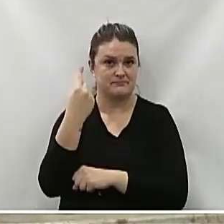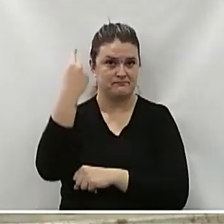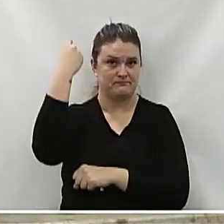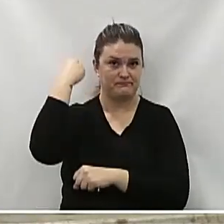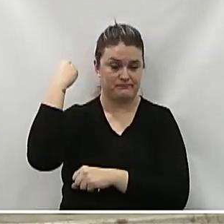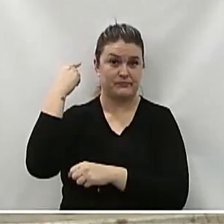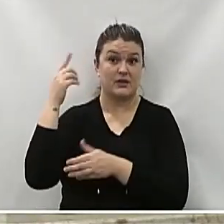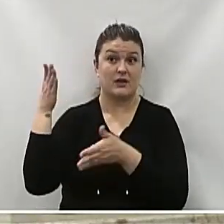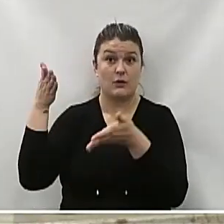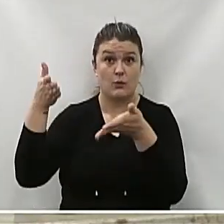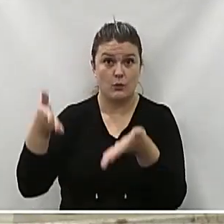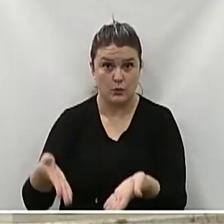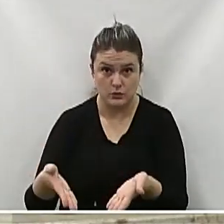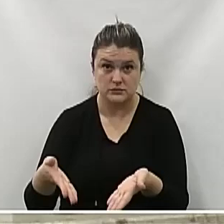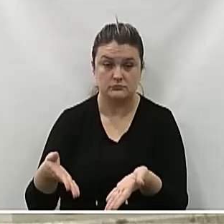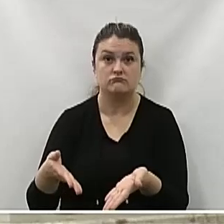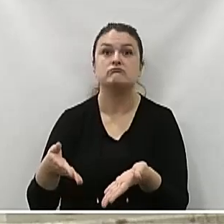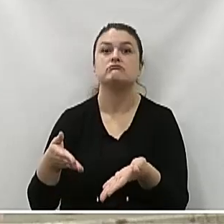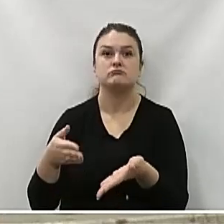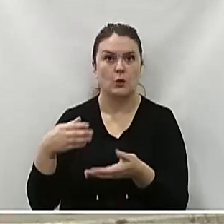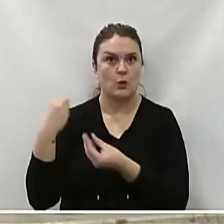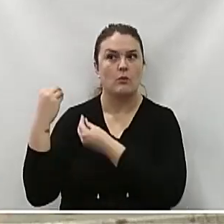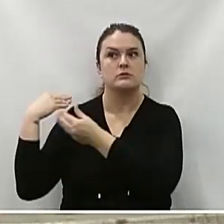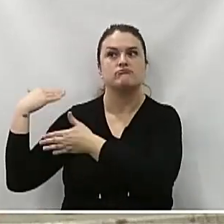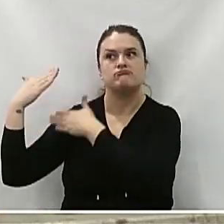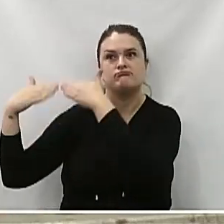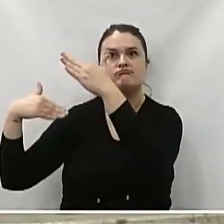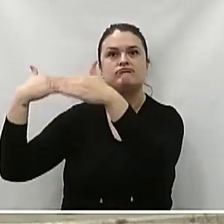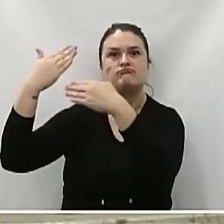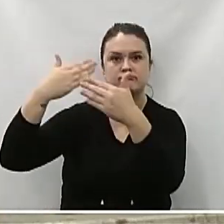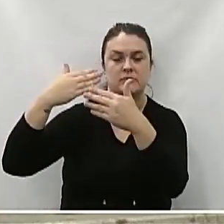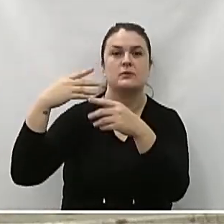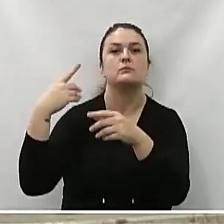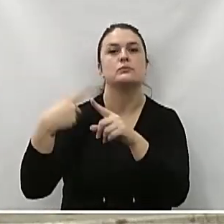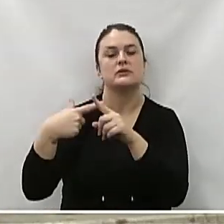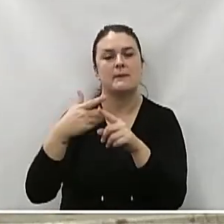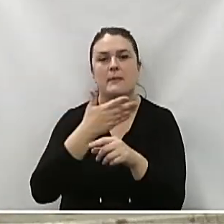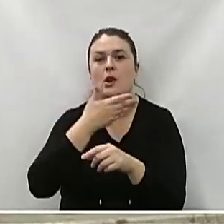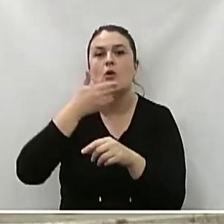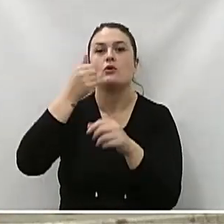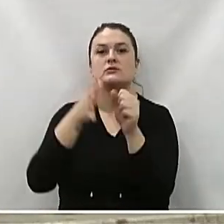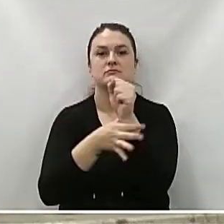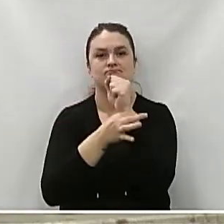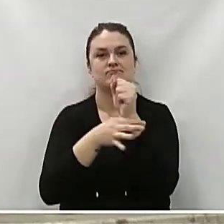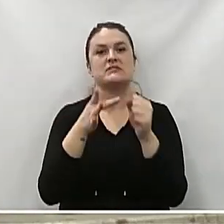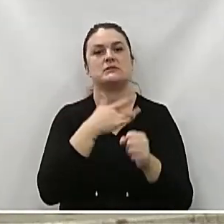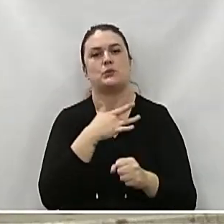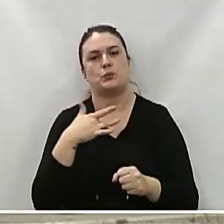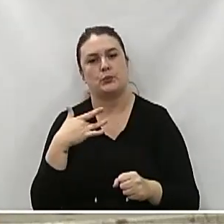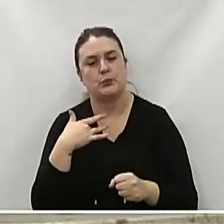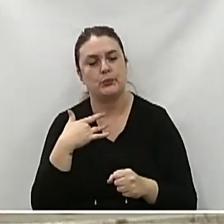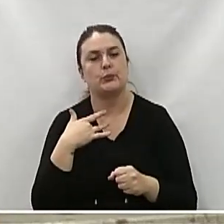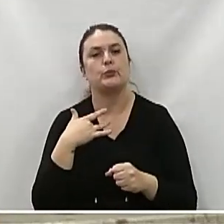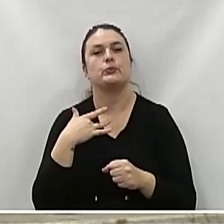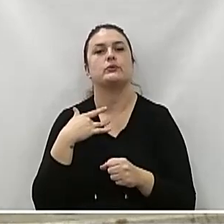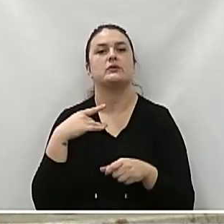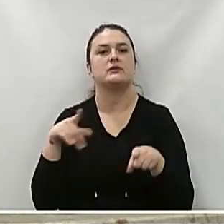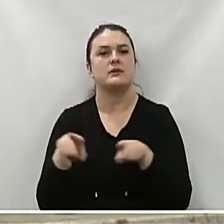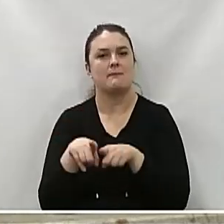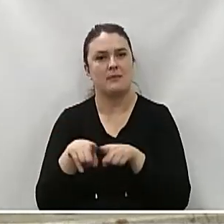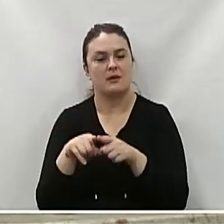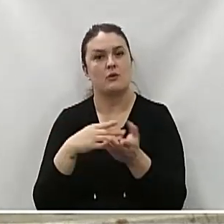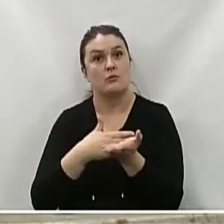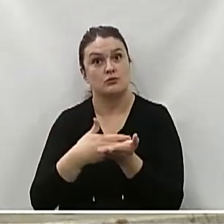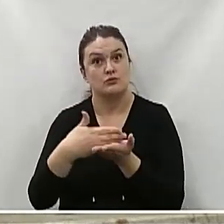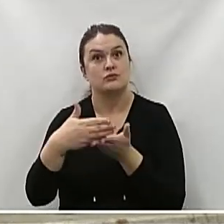e trazer para hoje do avanço que teve na questão da segurança da Saúde da implantação do